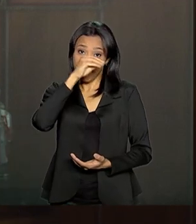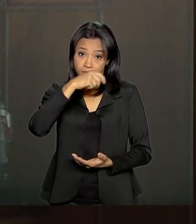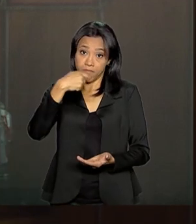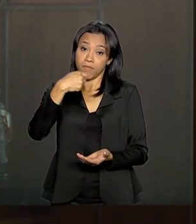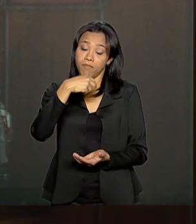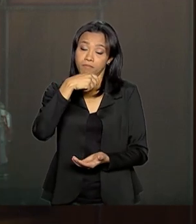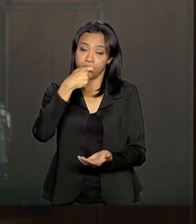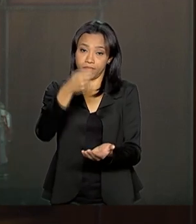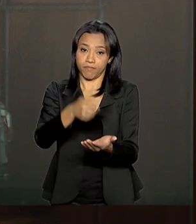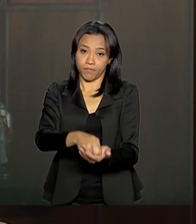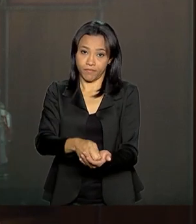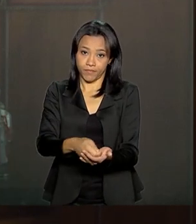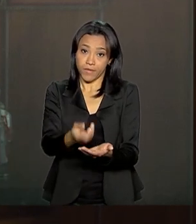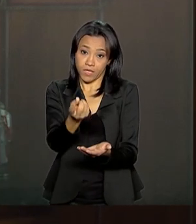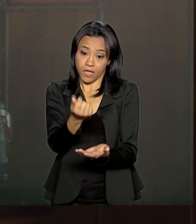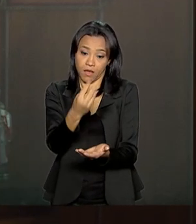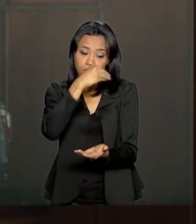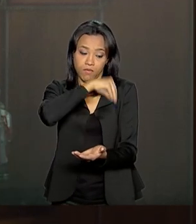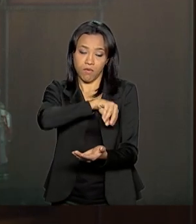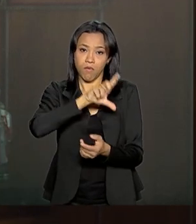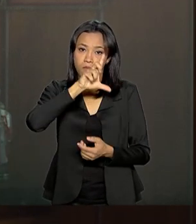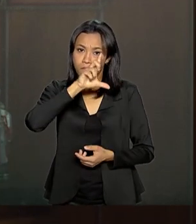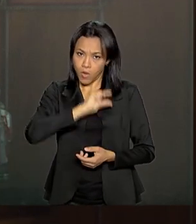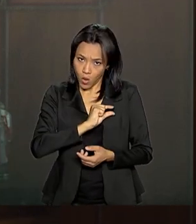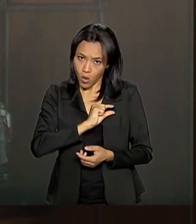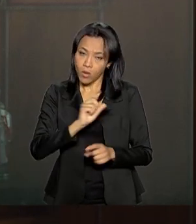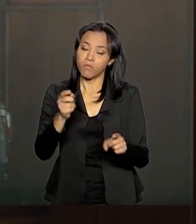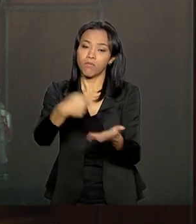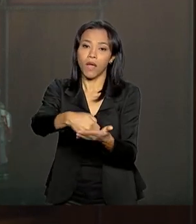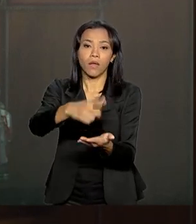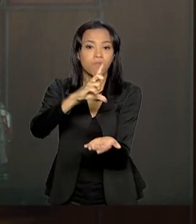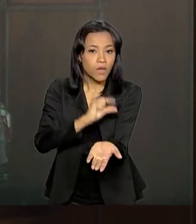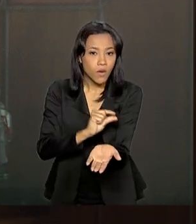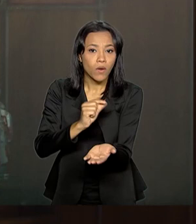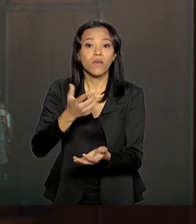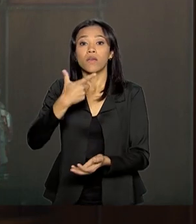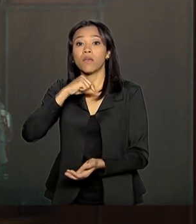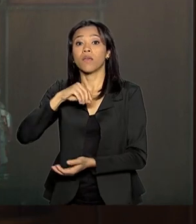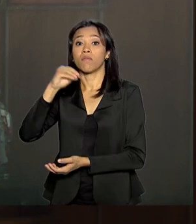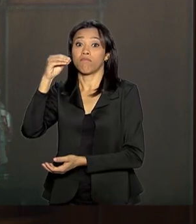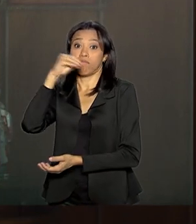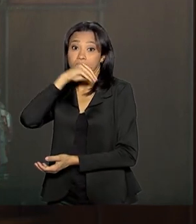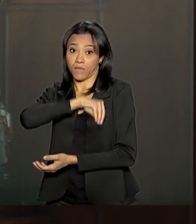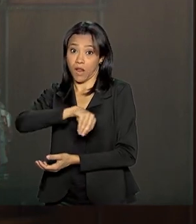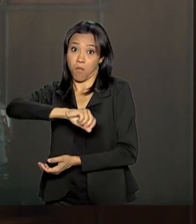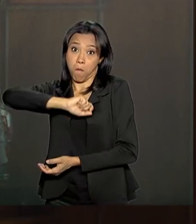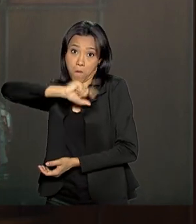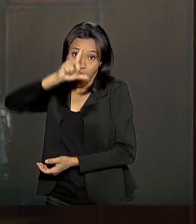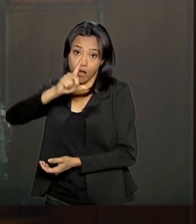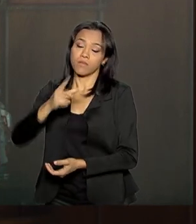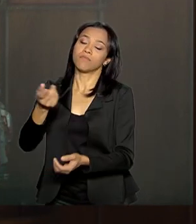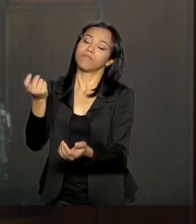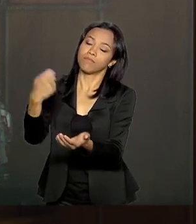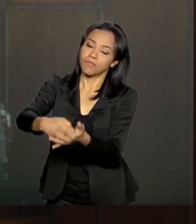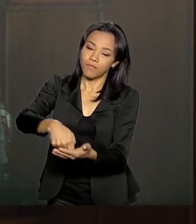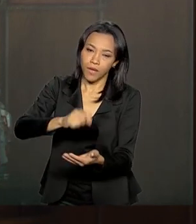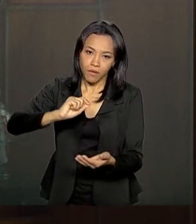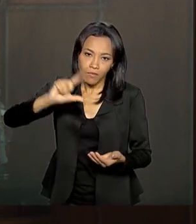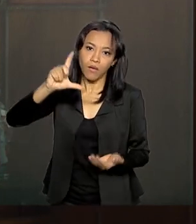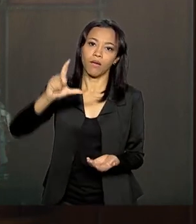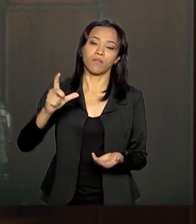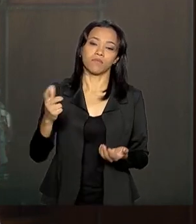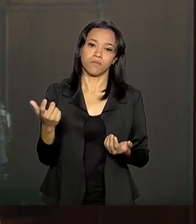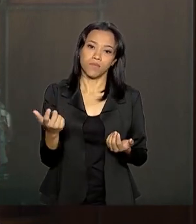menos. E justamente quem ganha mais, está pagando mais. Com isso, nós estamos conseguindo